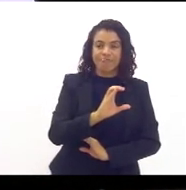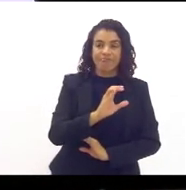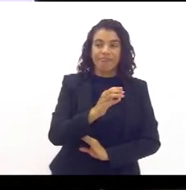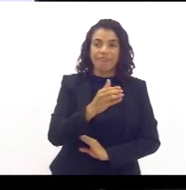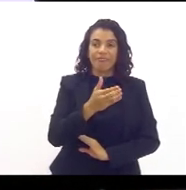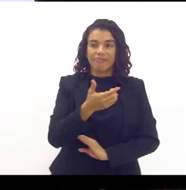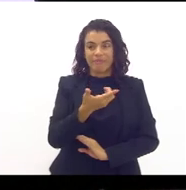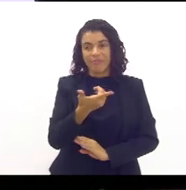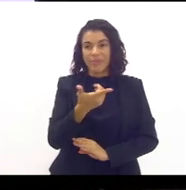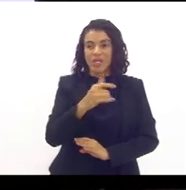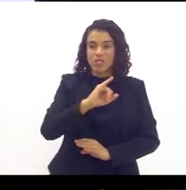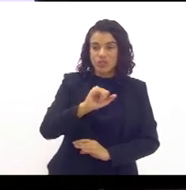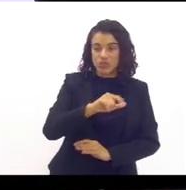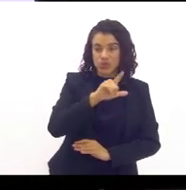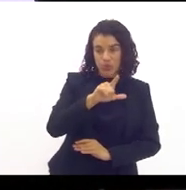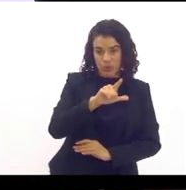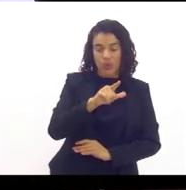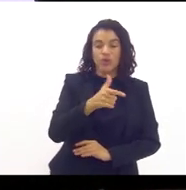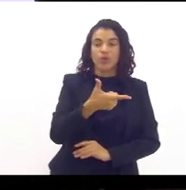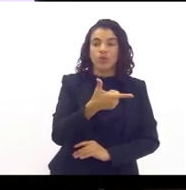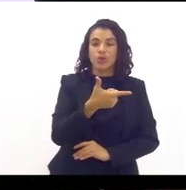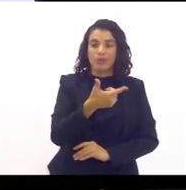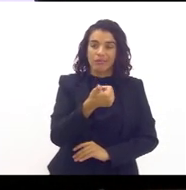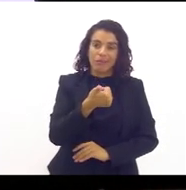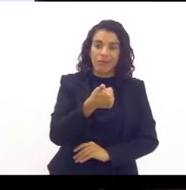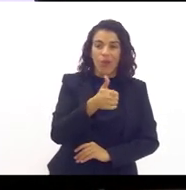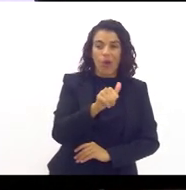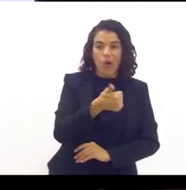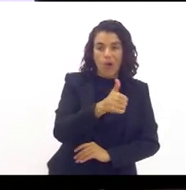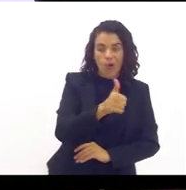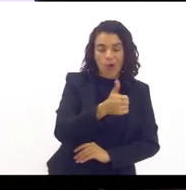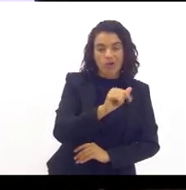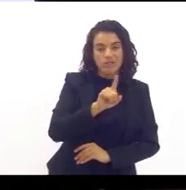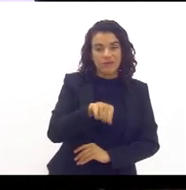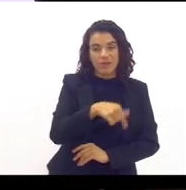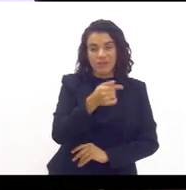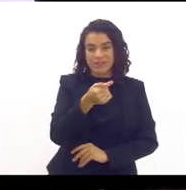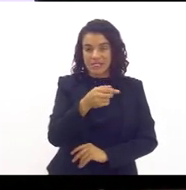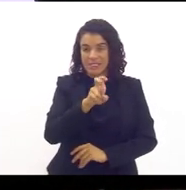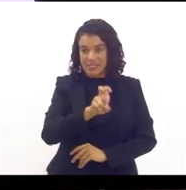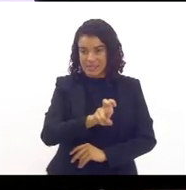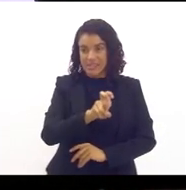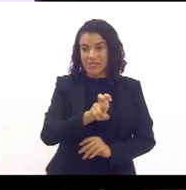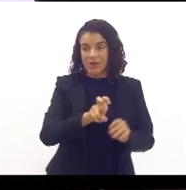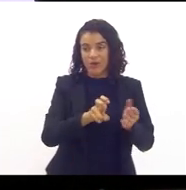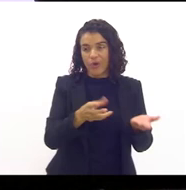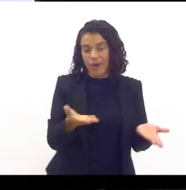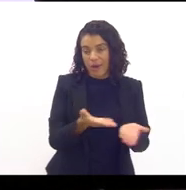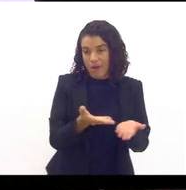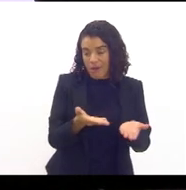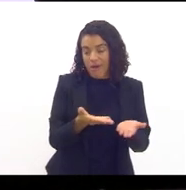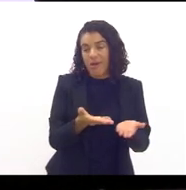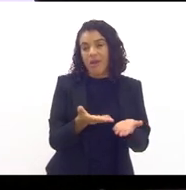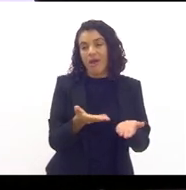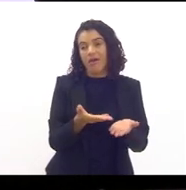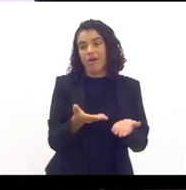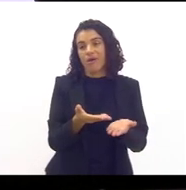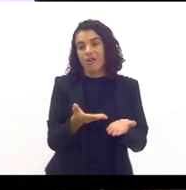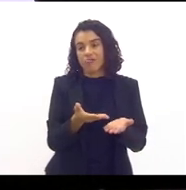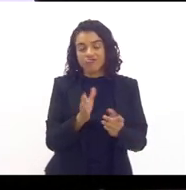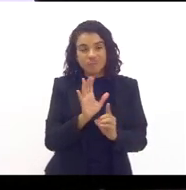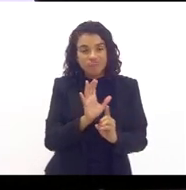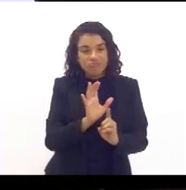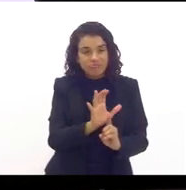vigorosamente lá em julho de 2022, nós estamos aqui no patamar de 11,75%. E um aspecto que